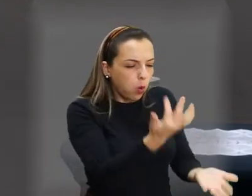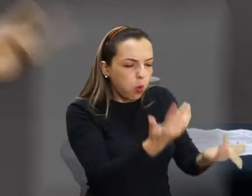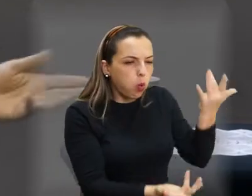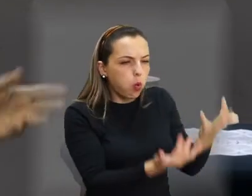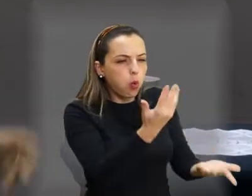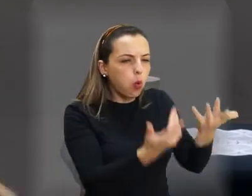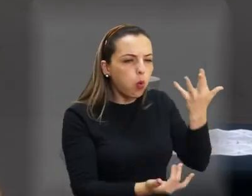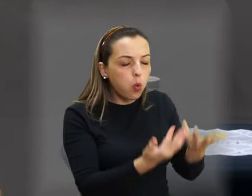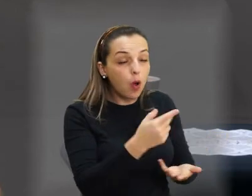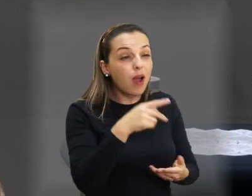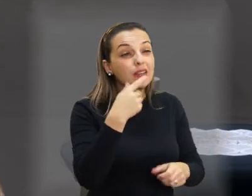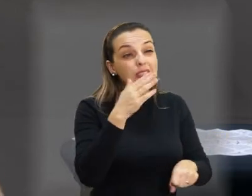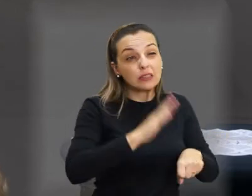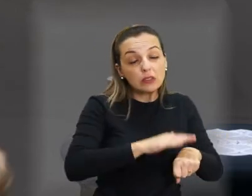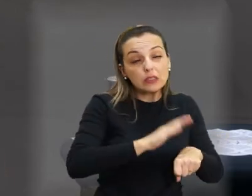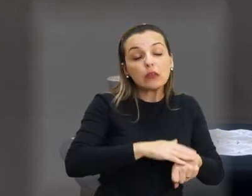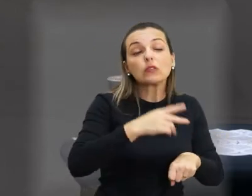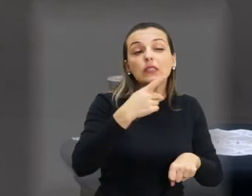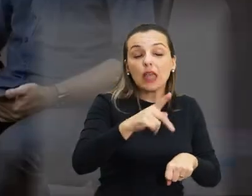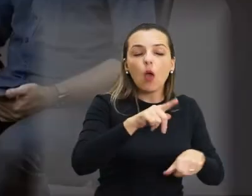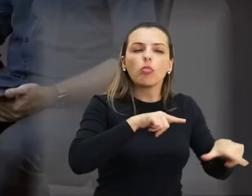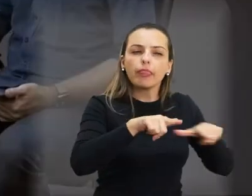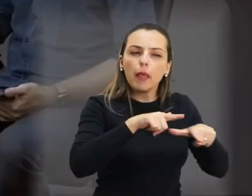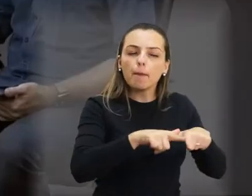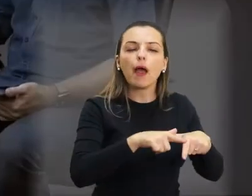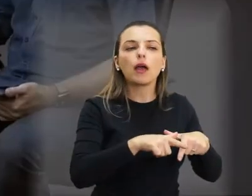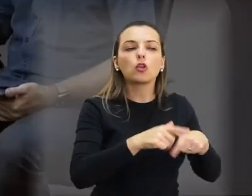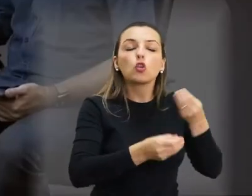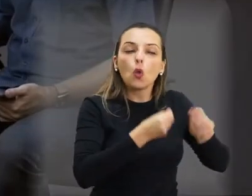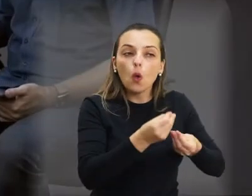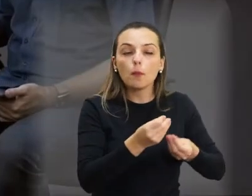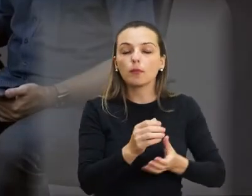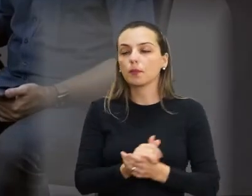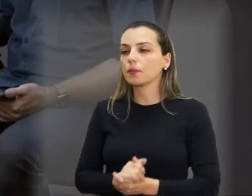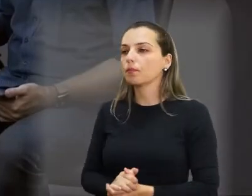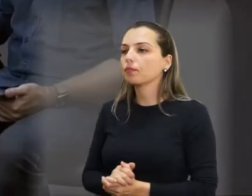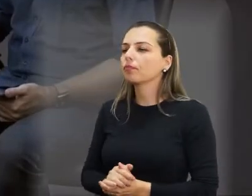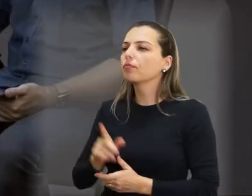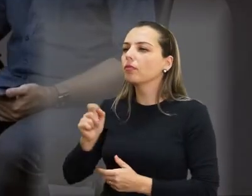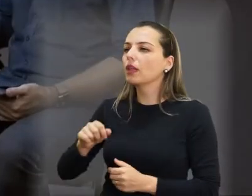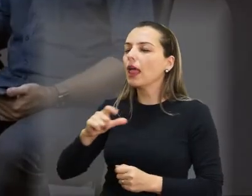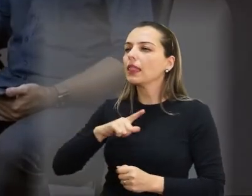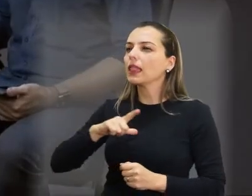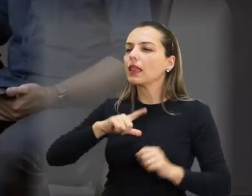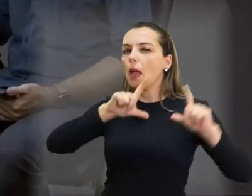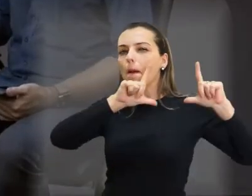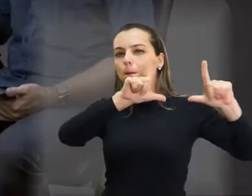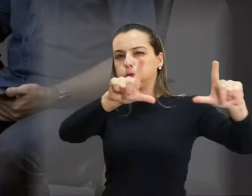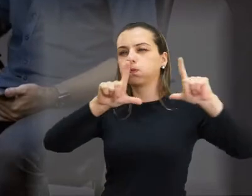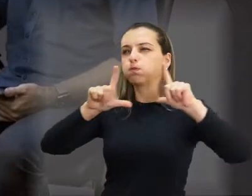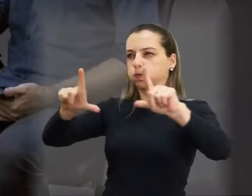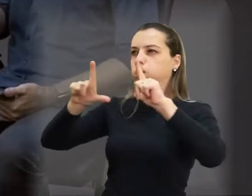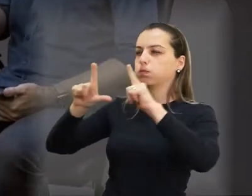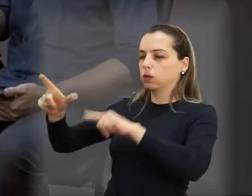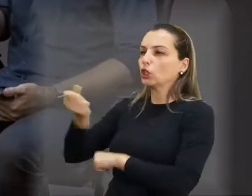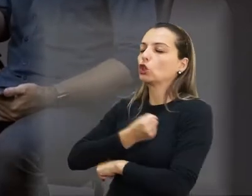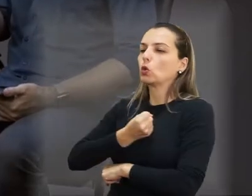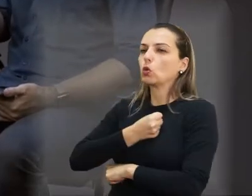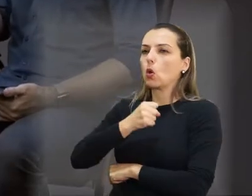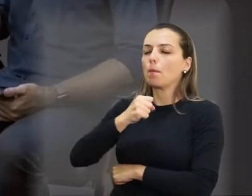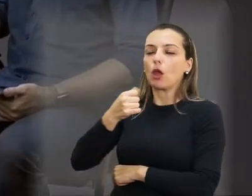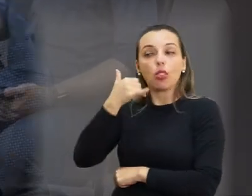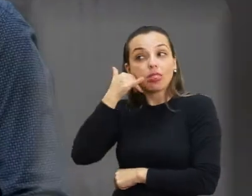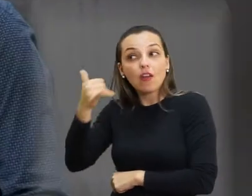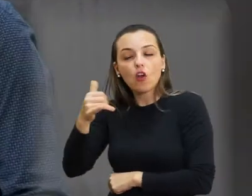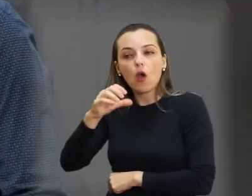vereador também tem atuado nessa área. O que tem Sim. feito? A gente viu, Chico, por exemplo, tem outdoors pela cidade, tinha, né, com o 0800 da